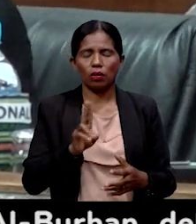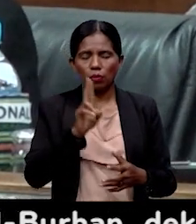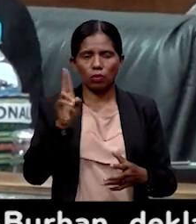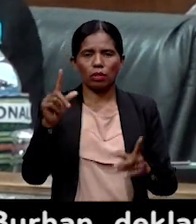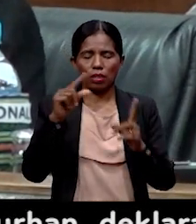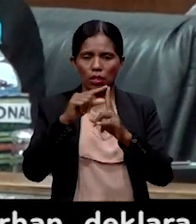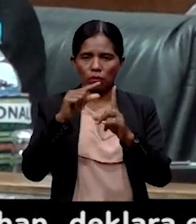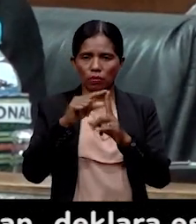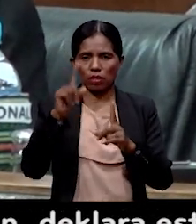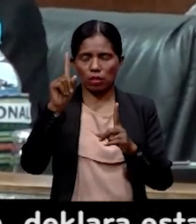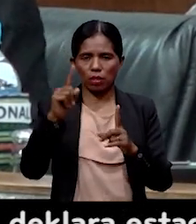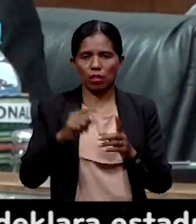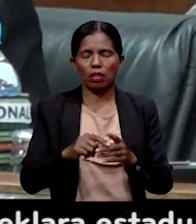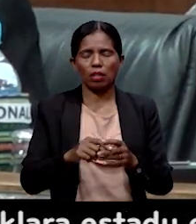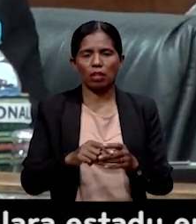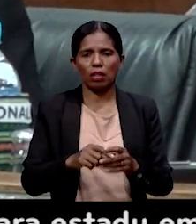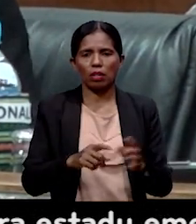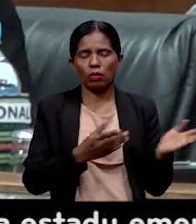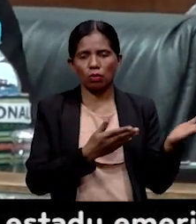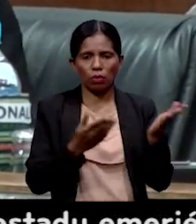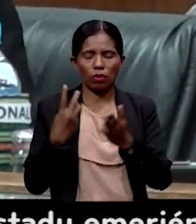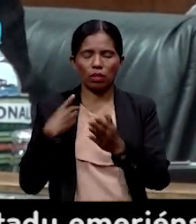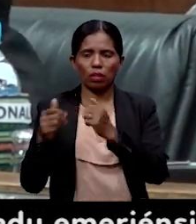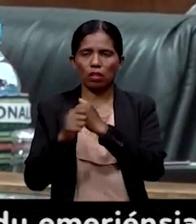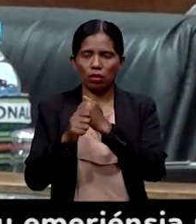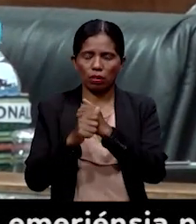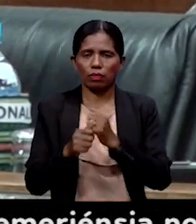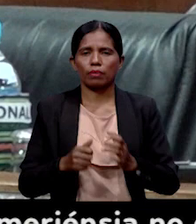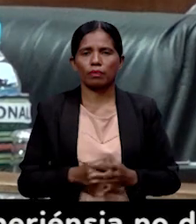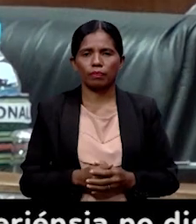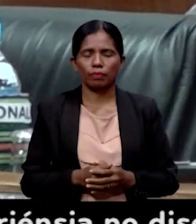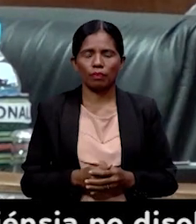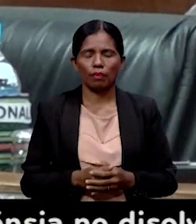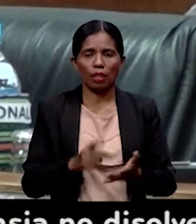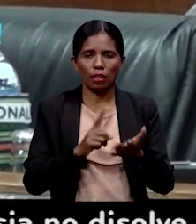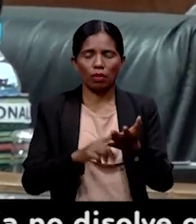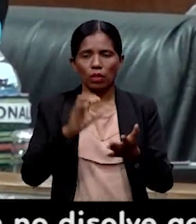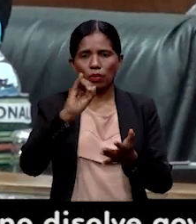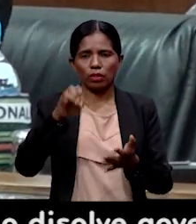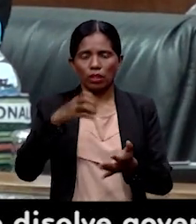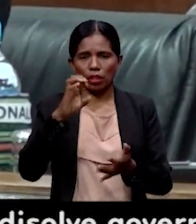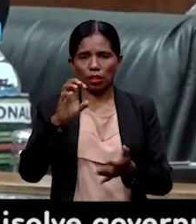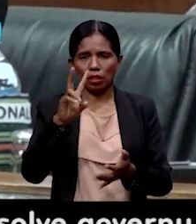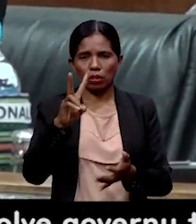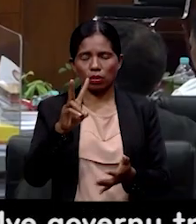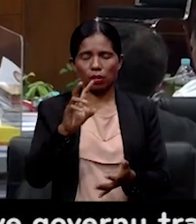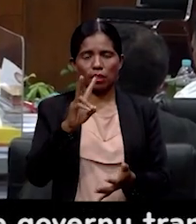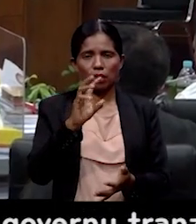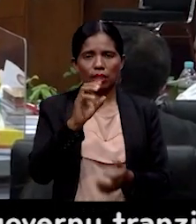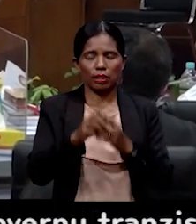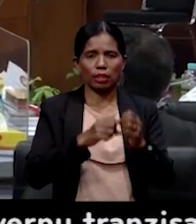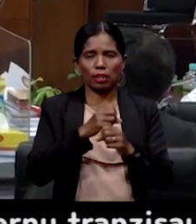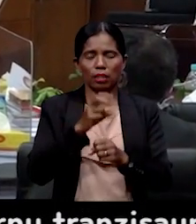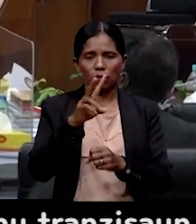não, oriente e tenha ação, né? Mais ou menos coordenado. Debate orçamento geral estado tina rinrua ronulu resin ruanian,